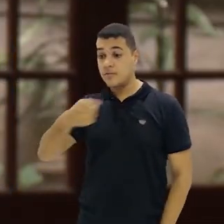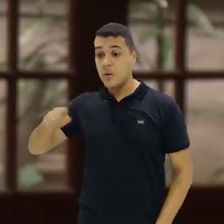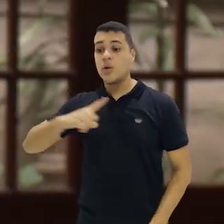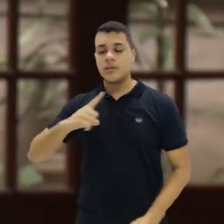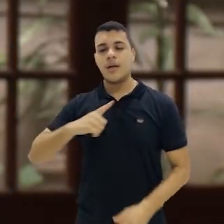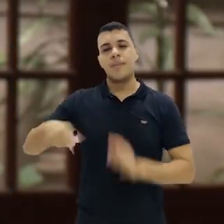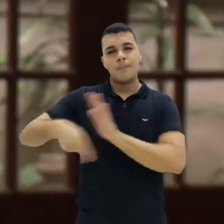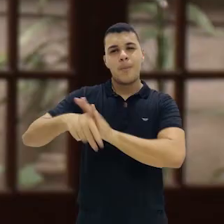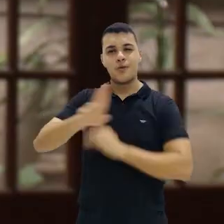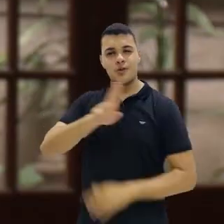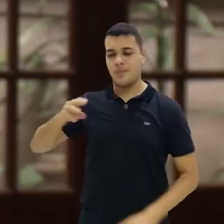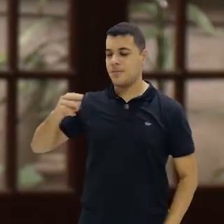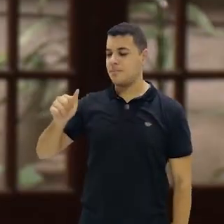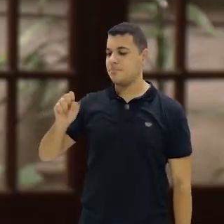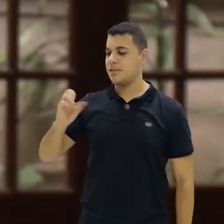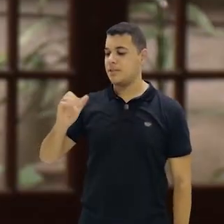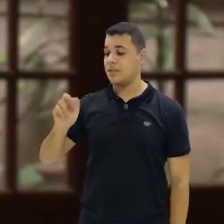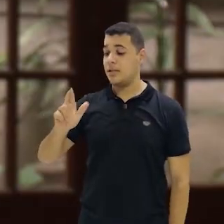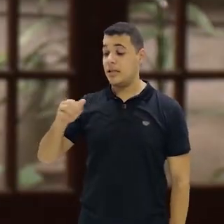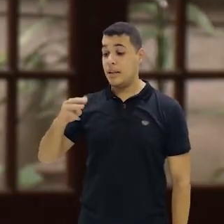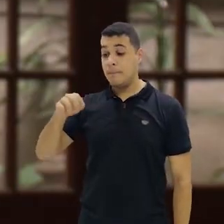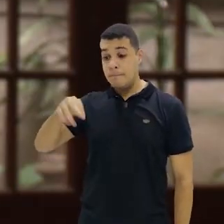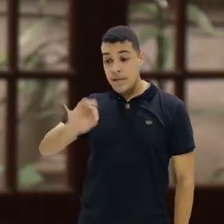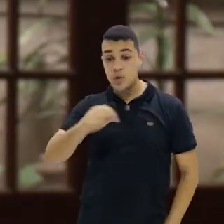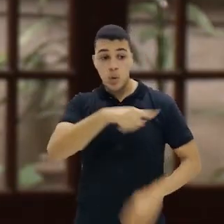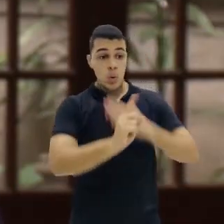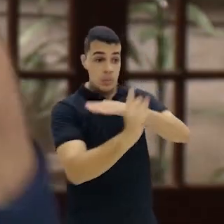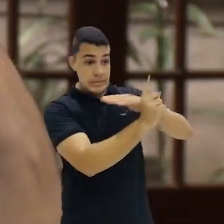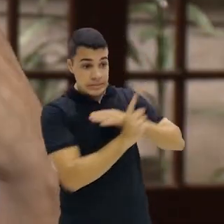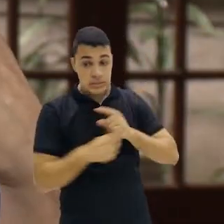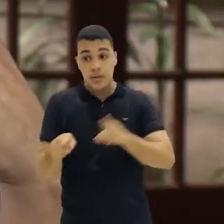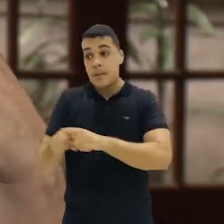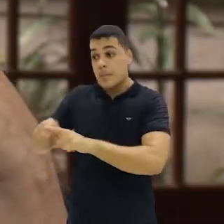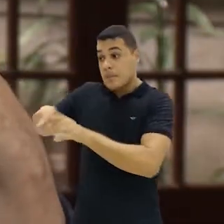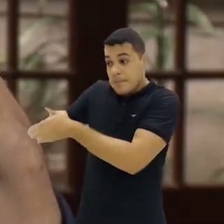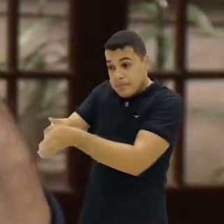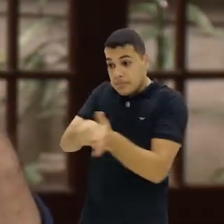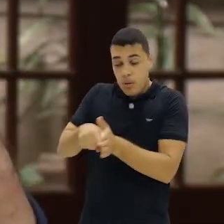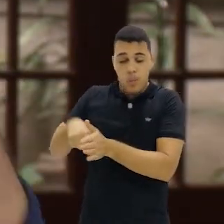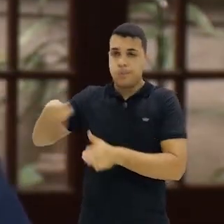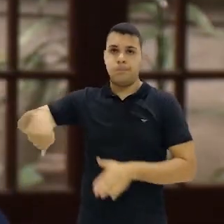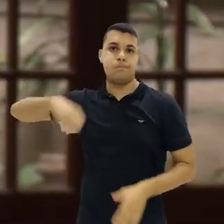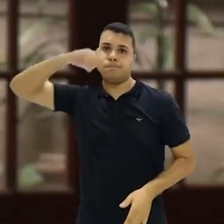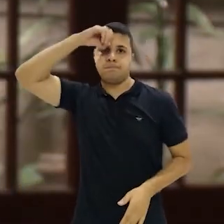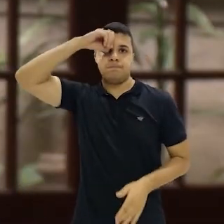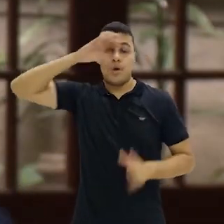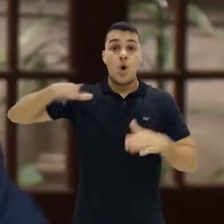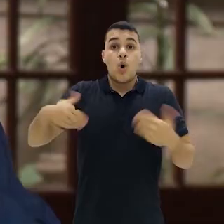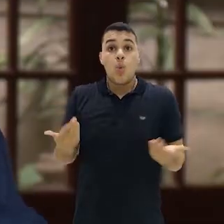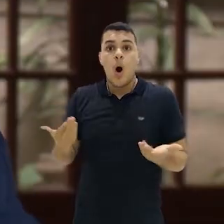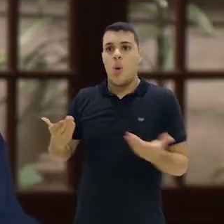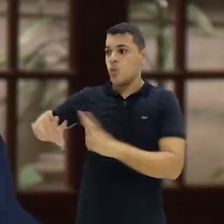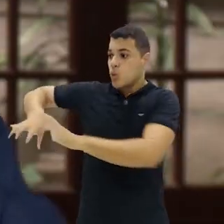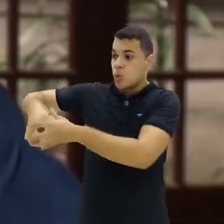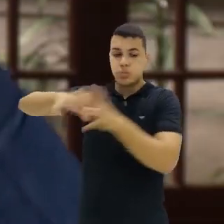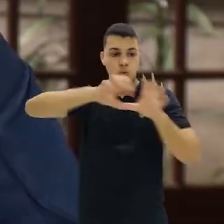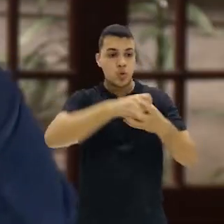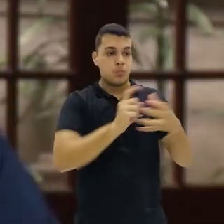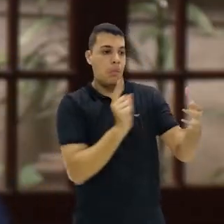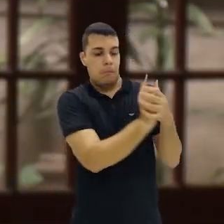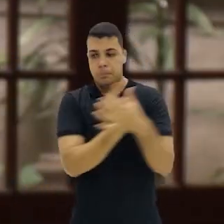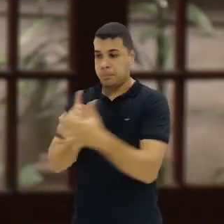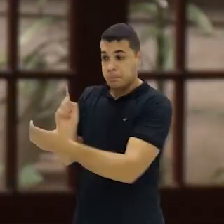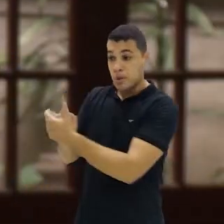pesquisador costumam saber a que grupo esses indivíduos pertencem, somente quem vai analisar os dados, que é exatamente para que esse conhecimento